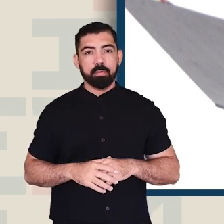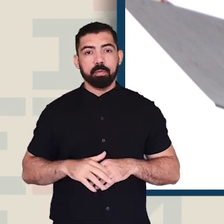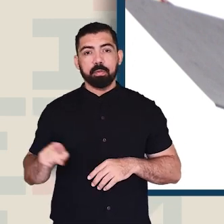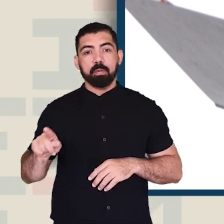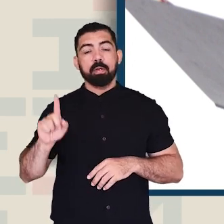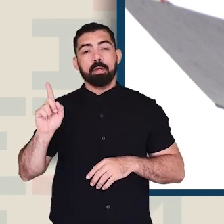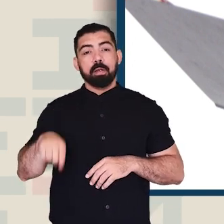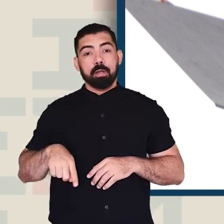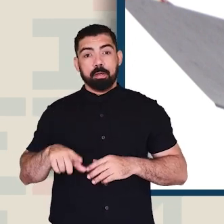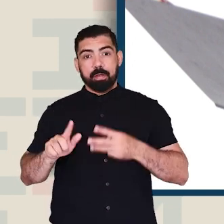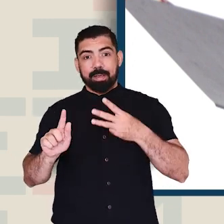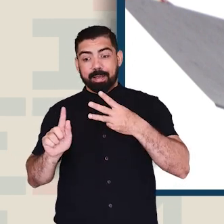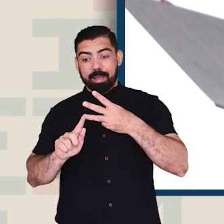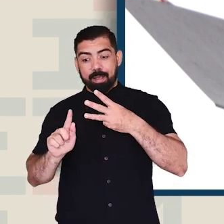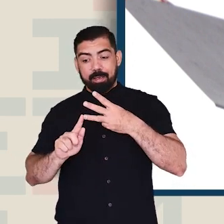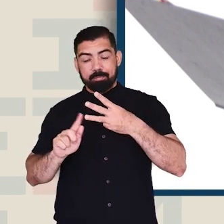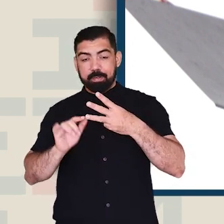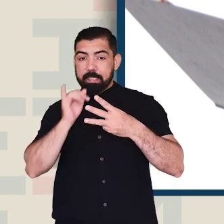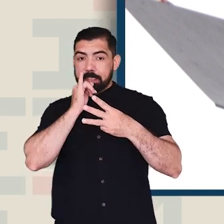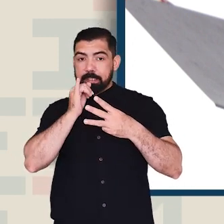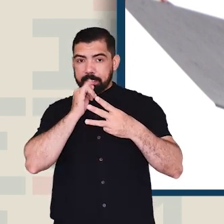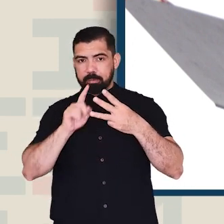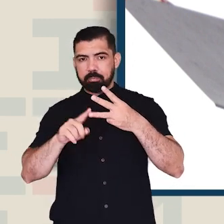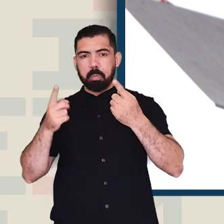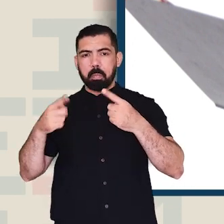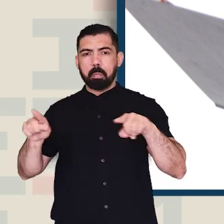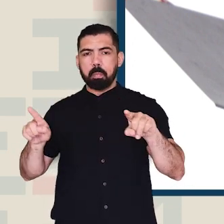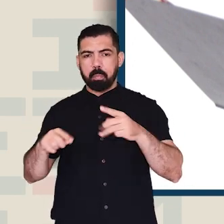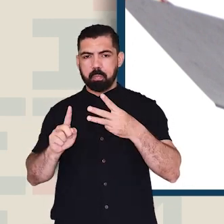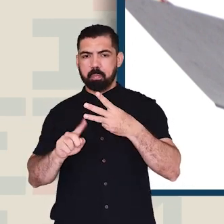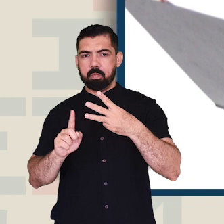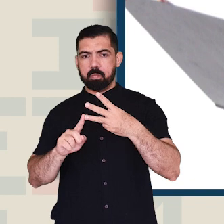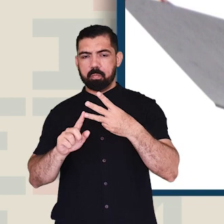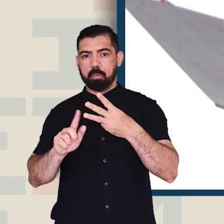a nota mais grave, né? Então, digamos que ele fizesse uma melodia,